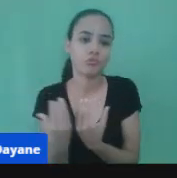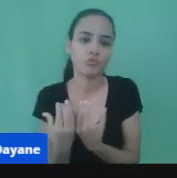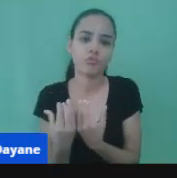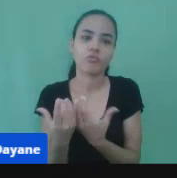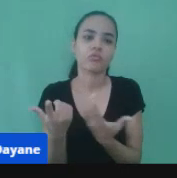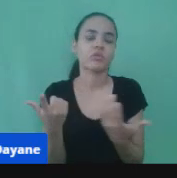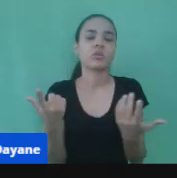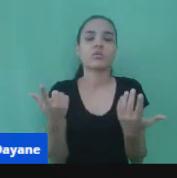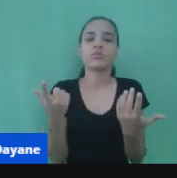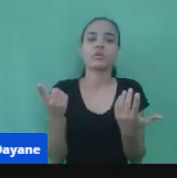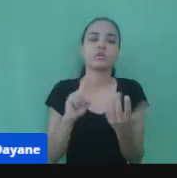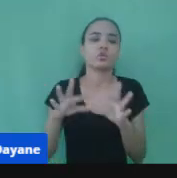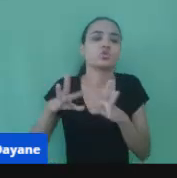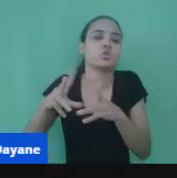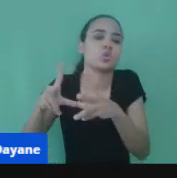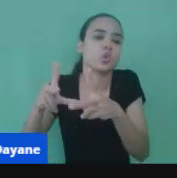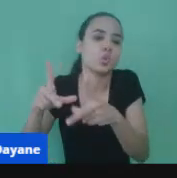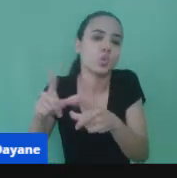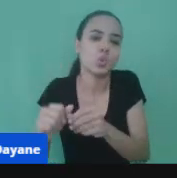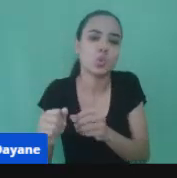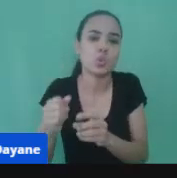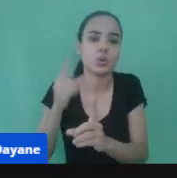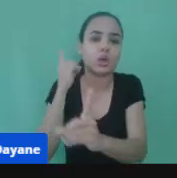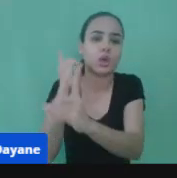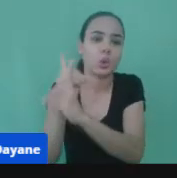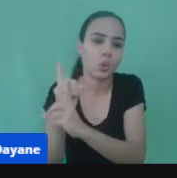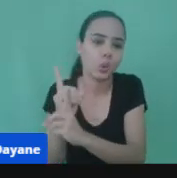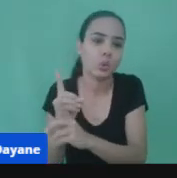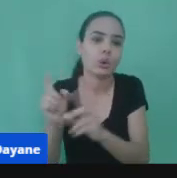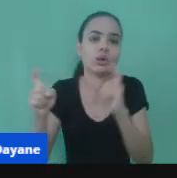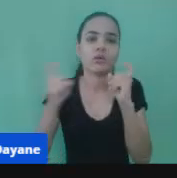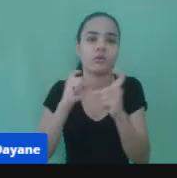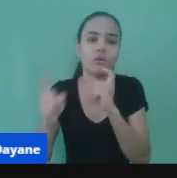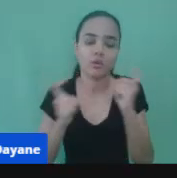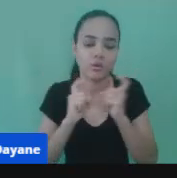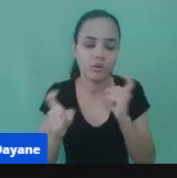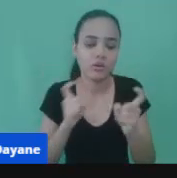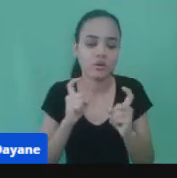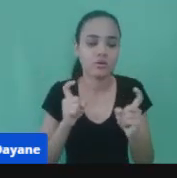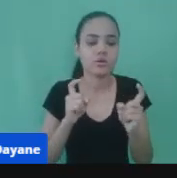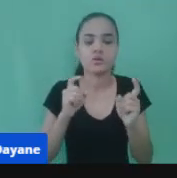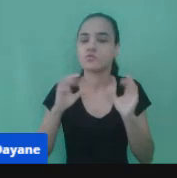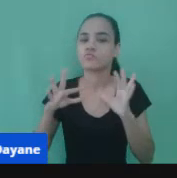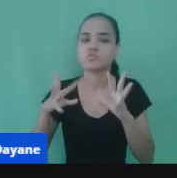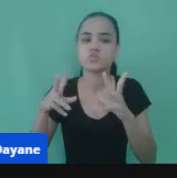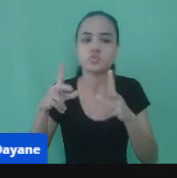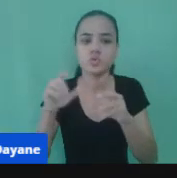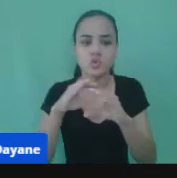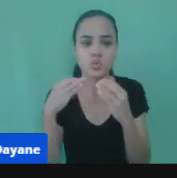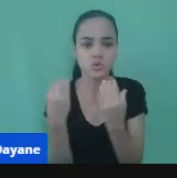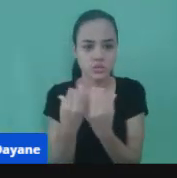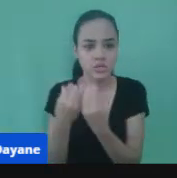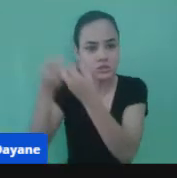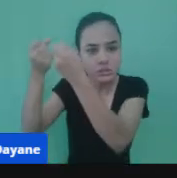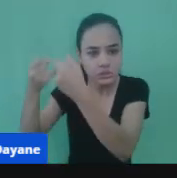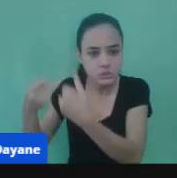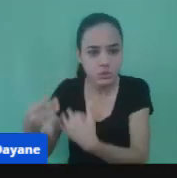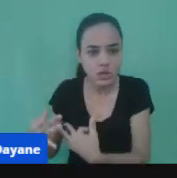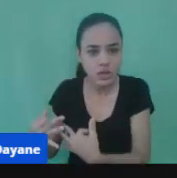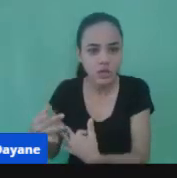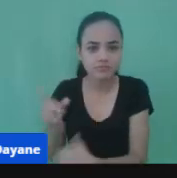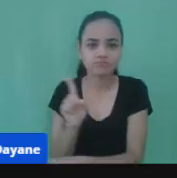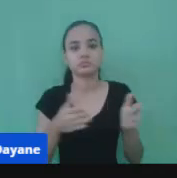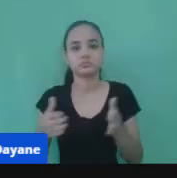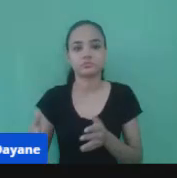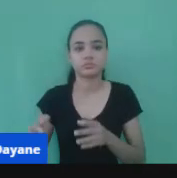encontros, né? De todas as conferências. Então, a gente vai pontuar algumas delas, né? Então, no